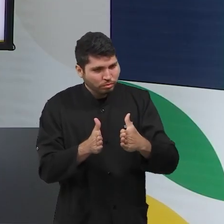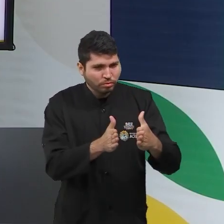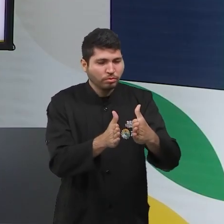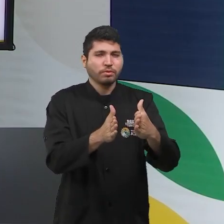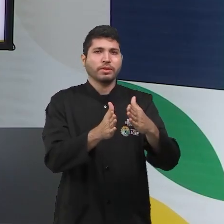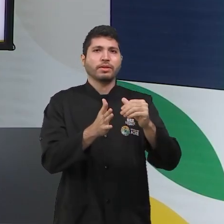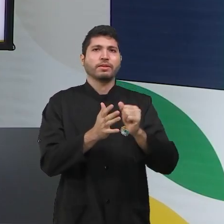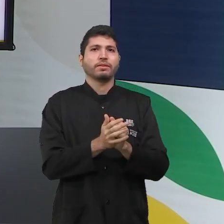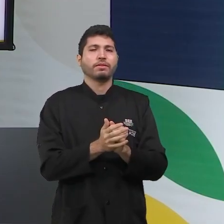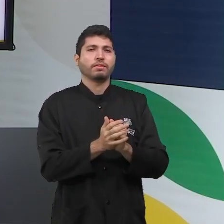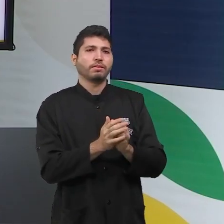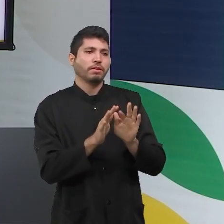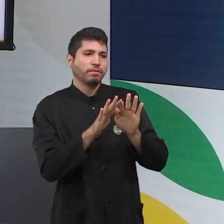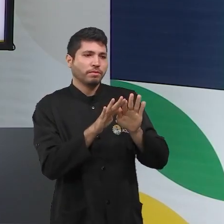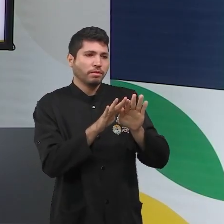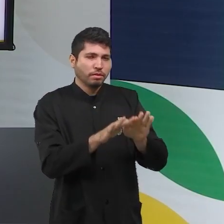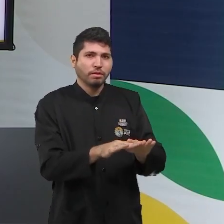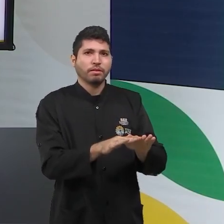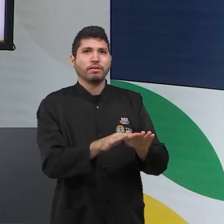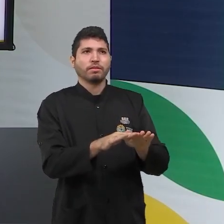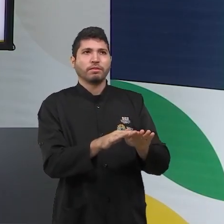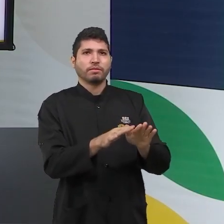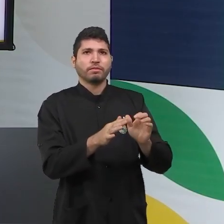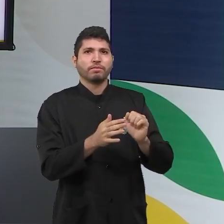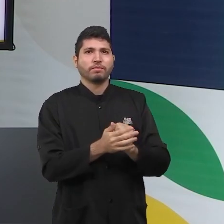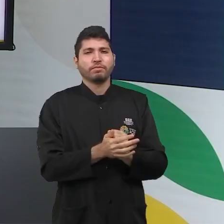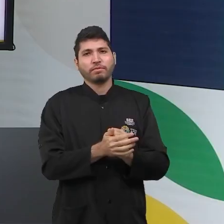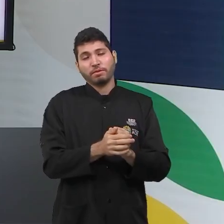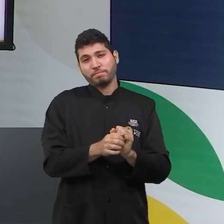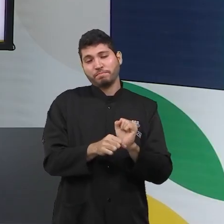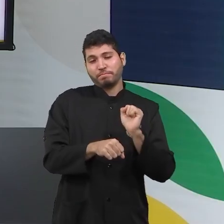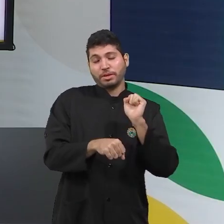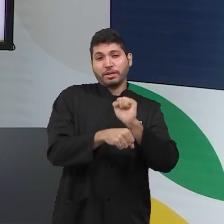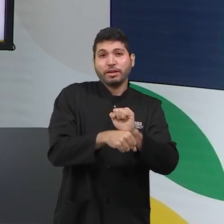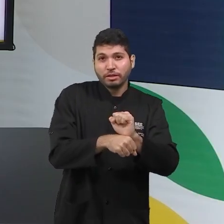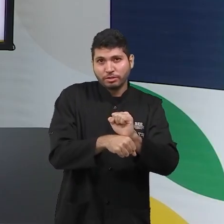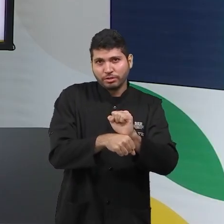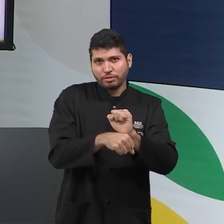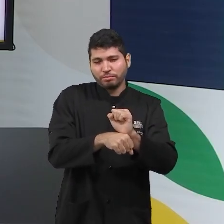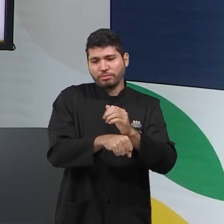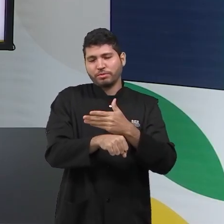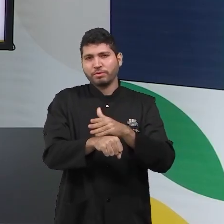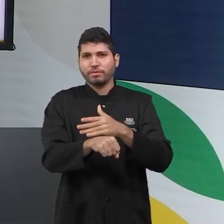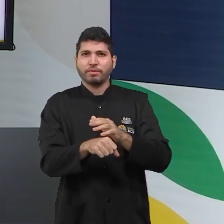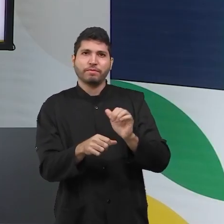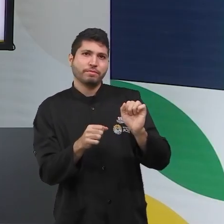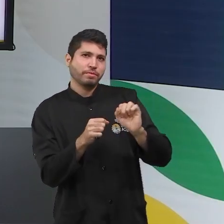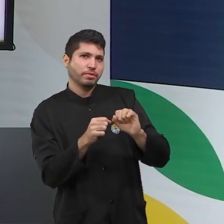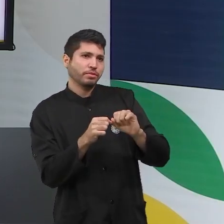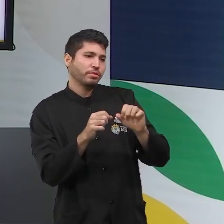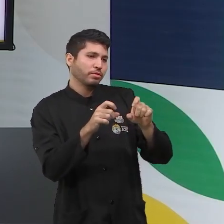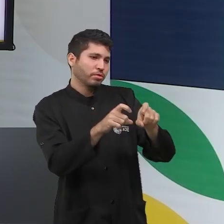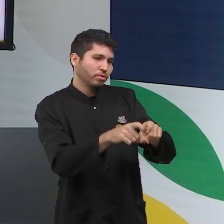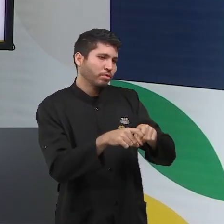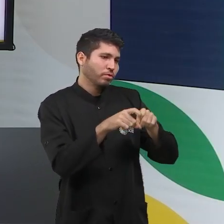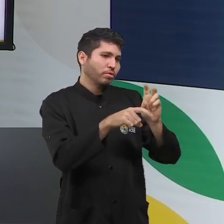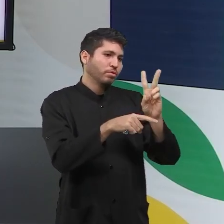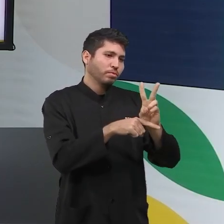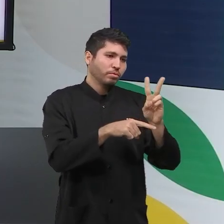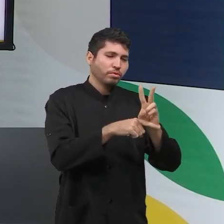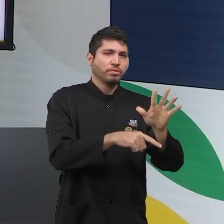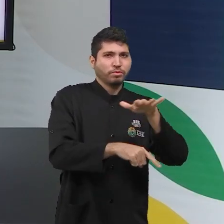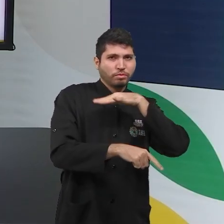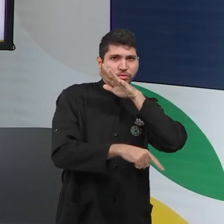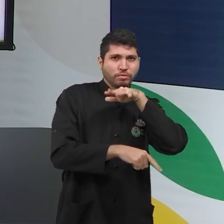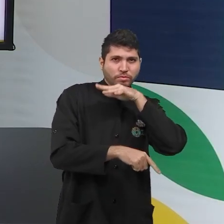ele vai ficar sedentário. Então ele vai se estabelecer, cultivar, não é, criar animais, e ali vão